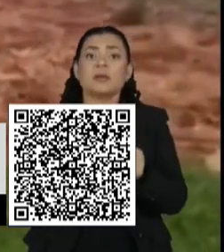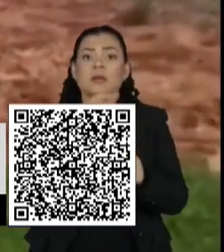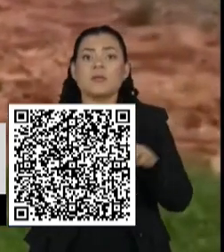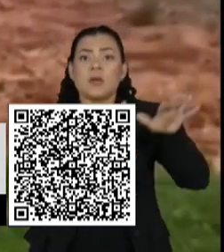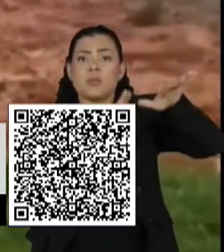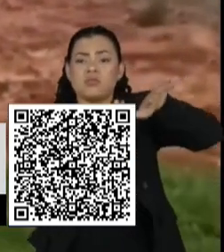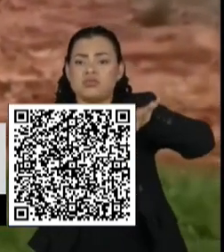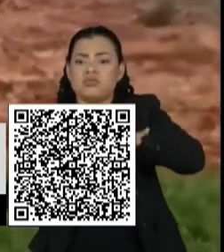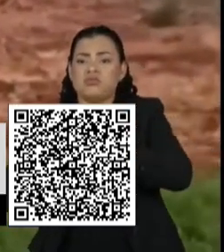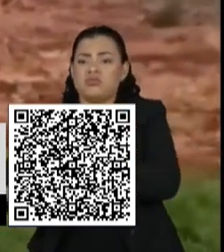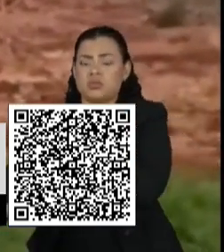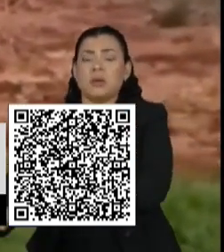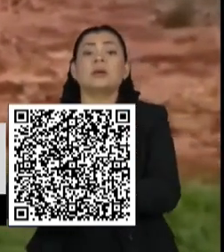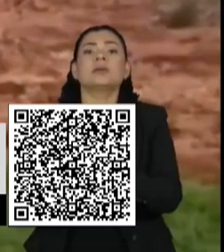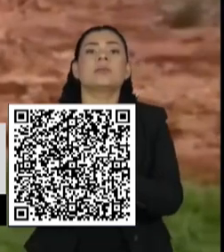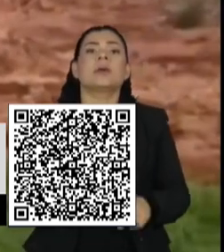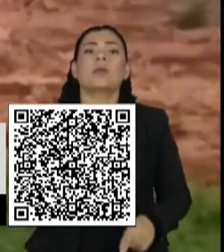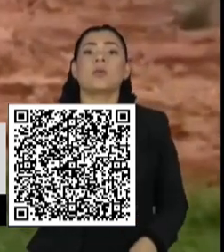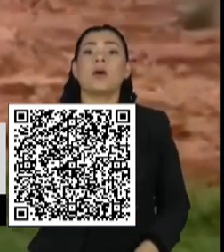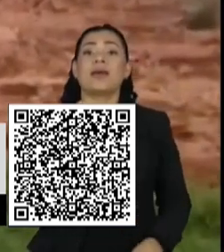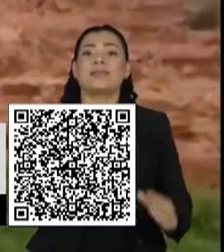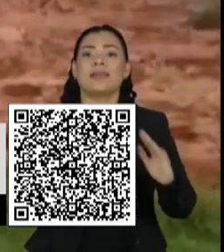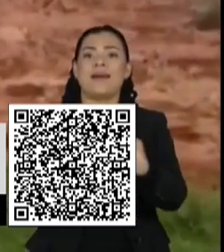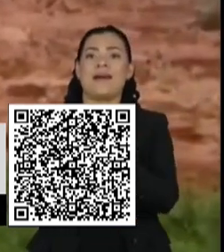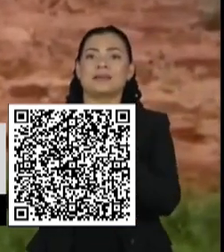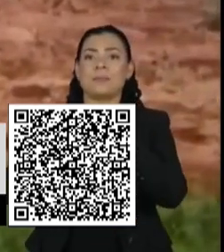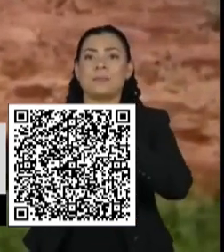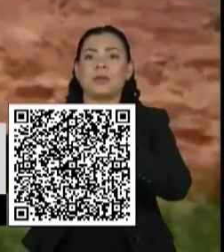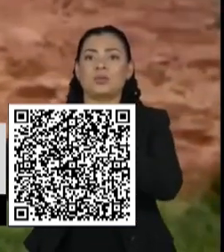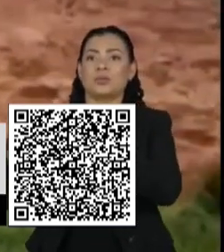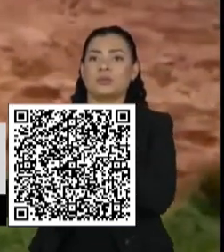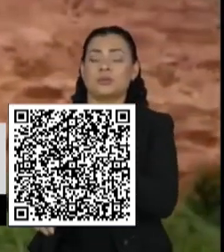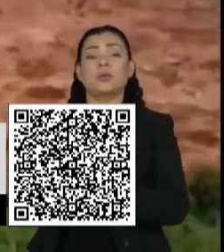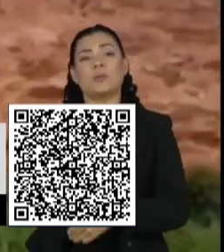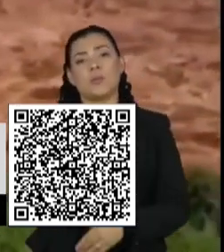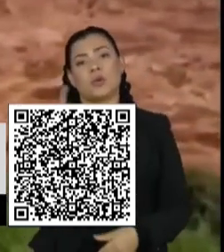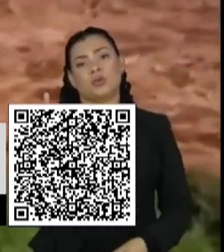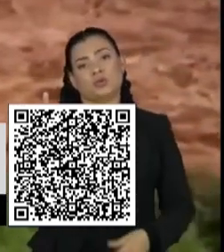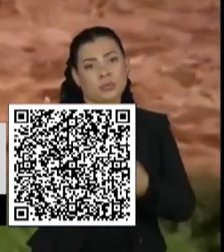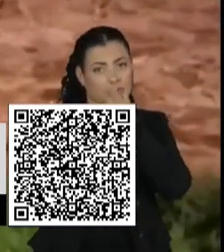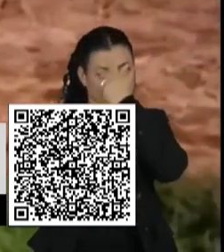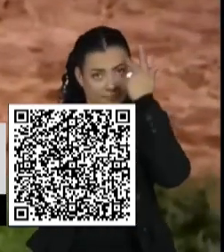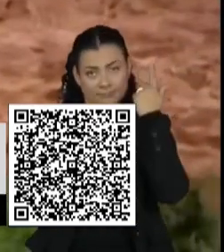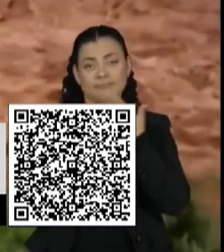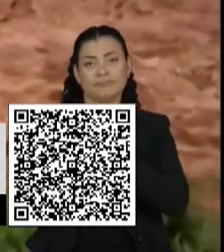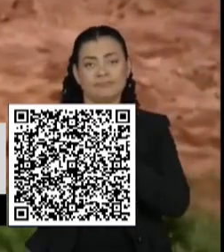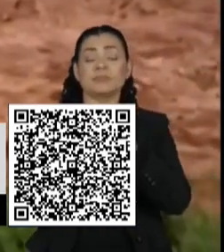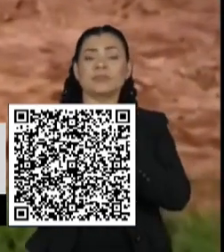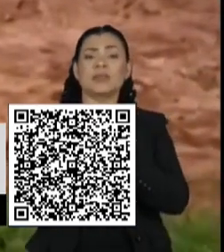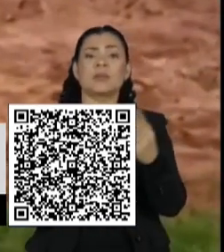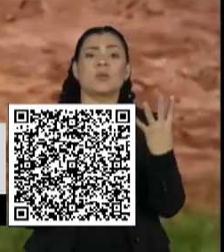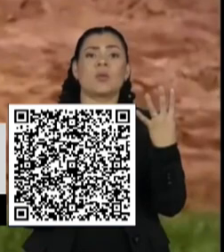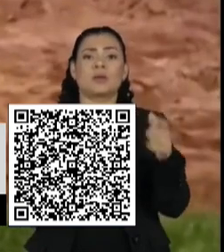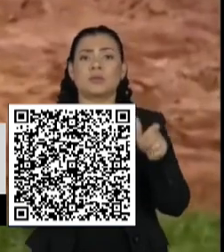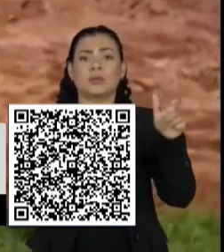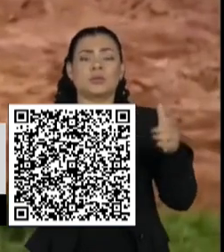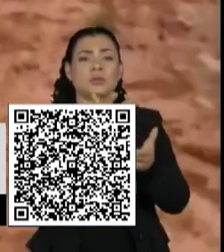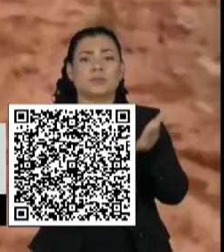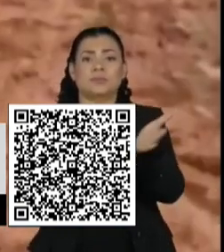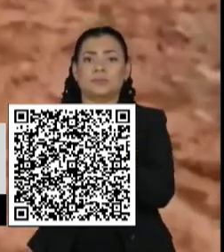rio Purus atingiu cerca de 40 casas e resultou na morte de uma pessoa e deixou outras